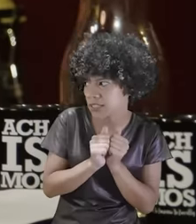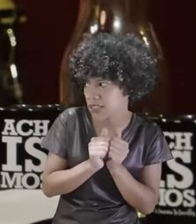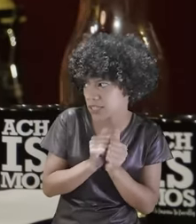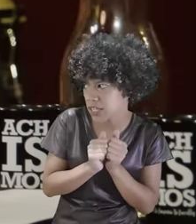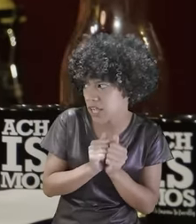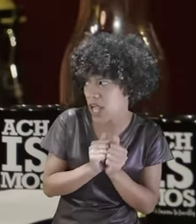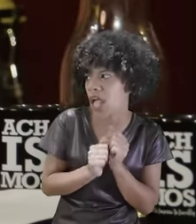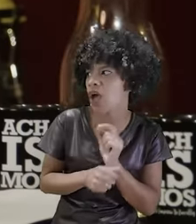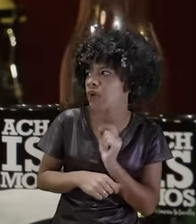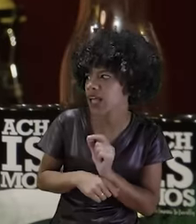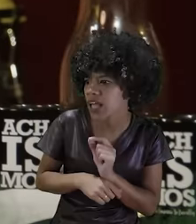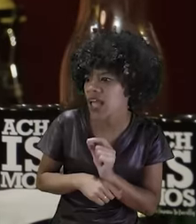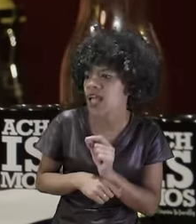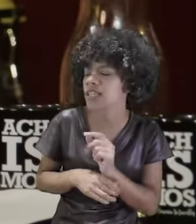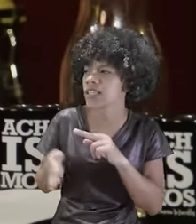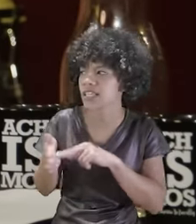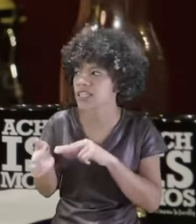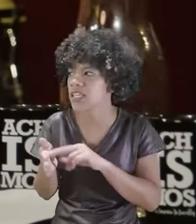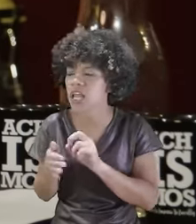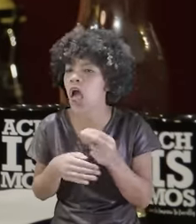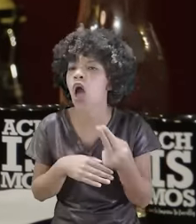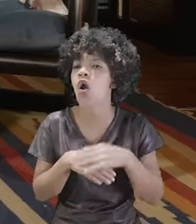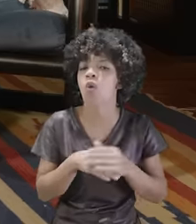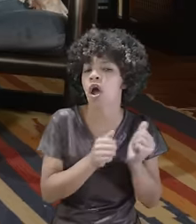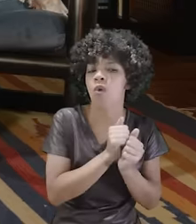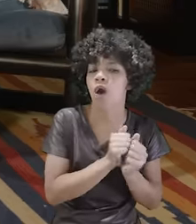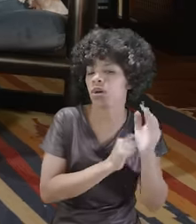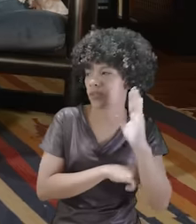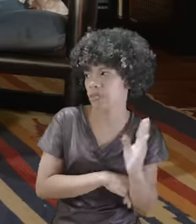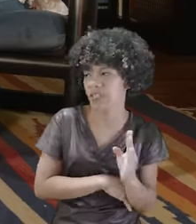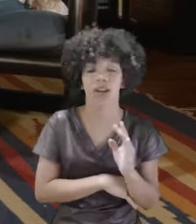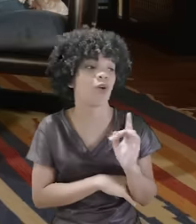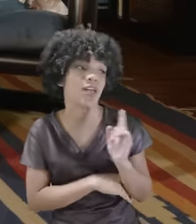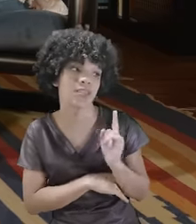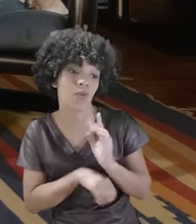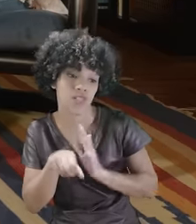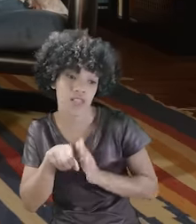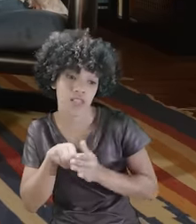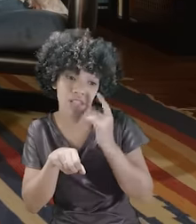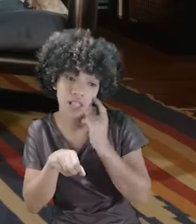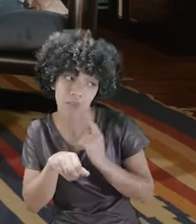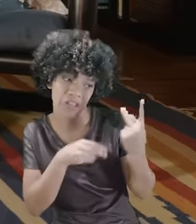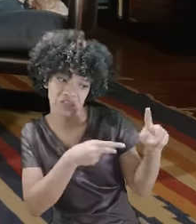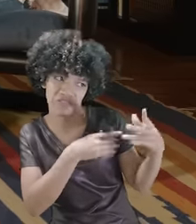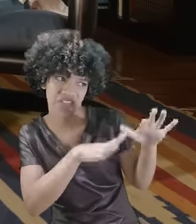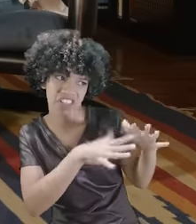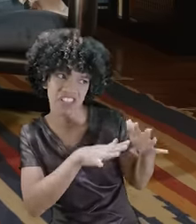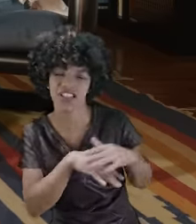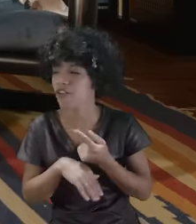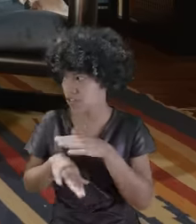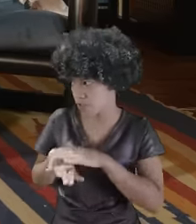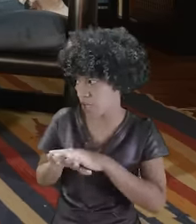eu vou comer na sua que é o arroz lá da Síria ou arroz brasileiro com cebola e alho Então você bota de alho e vocês vou um